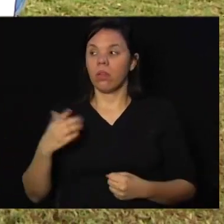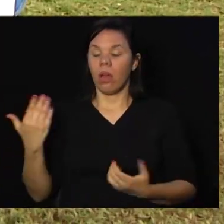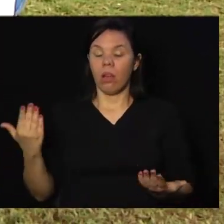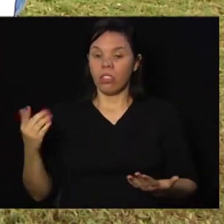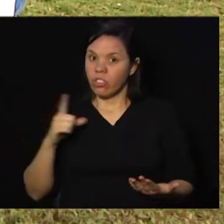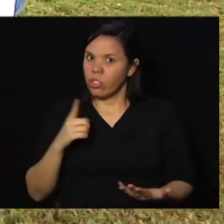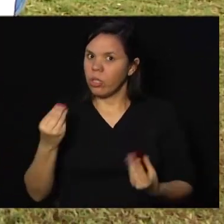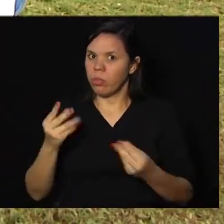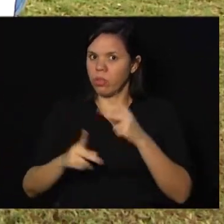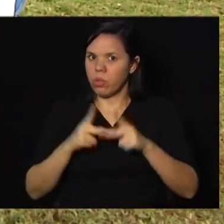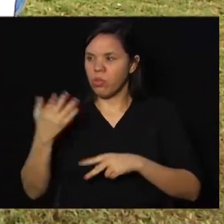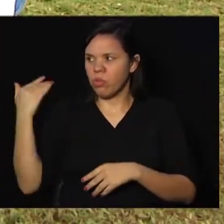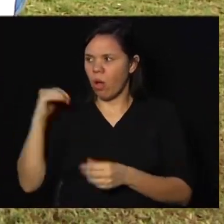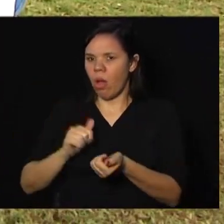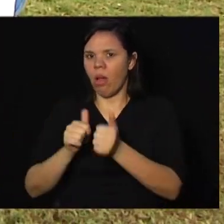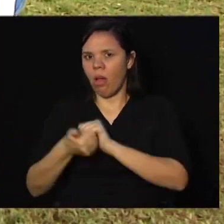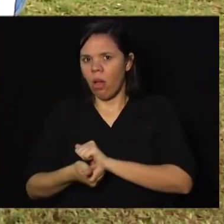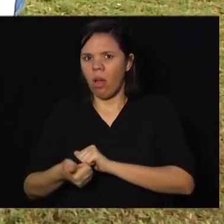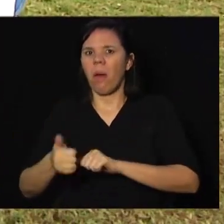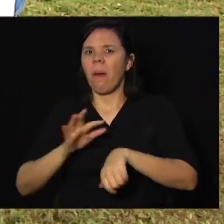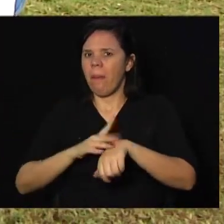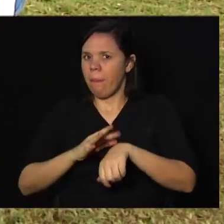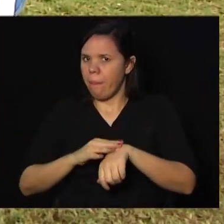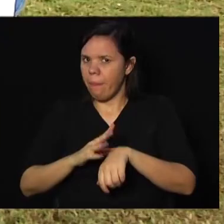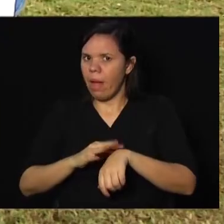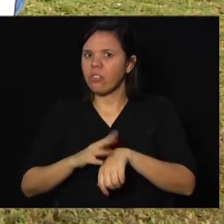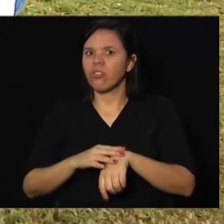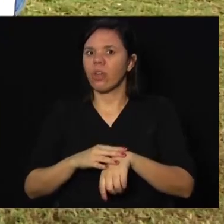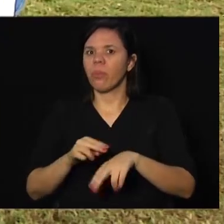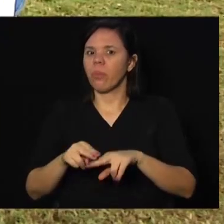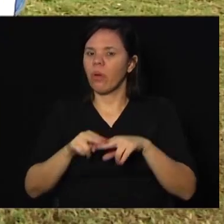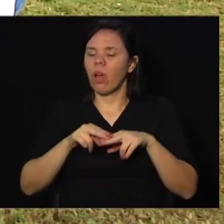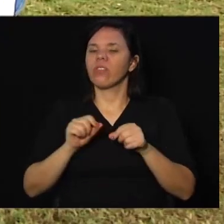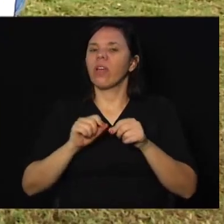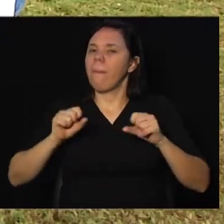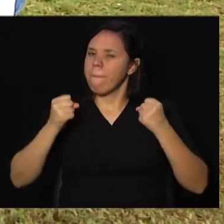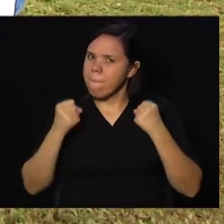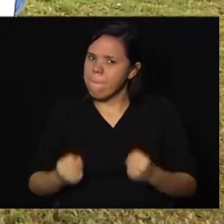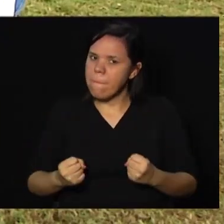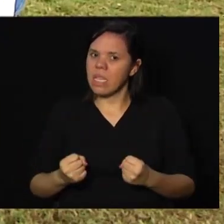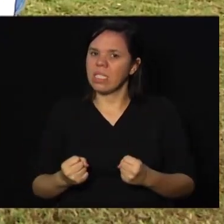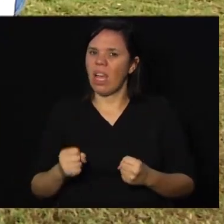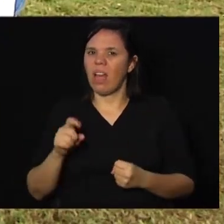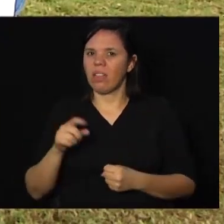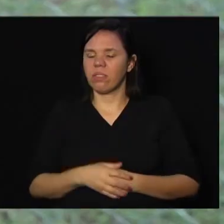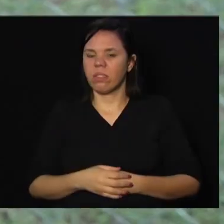erros, muitos jogadores machucados, lesionados, também por ter início, né? Tudo no início é